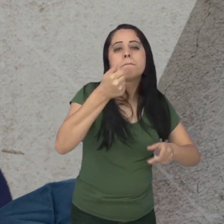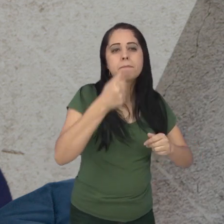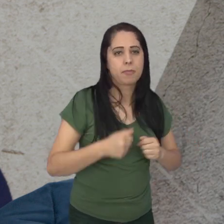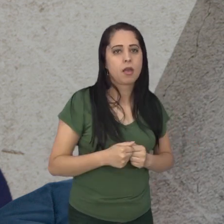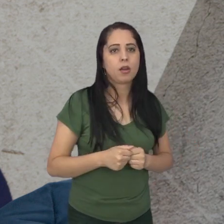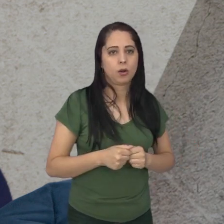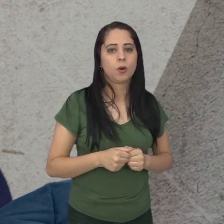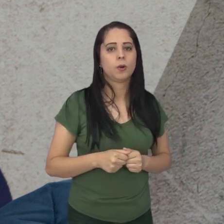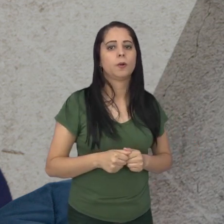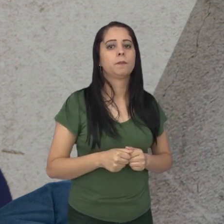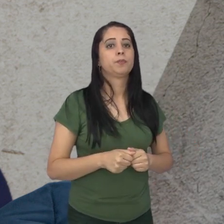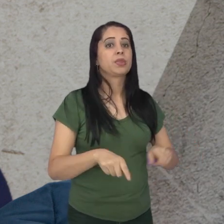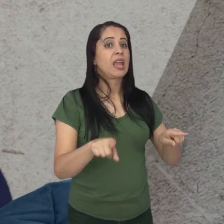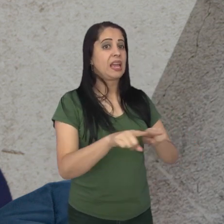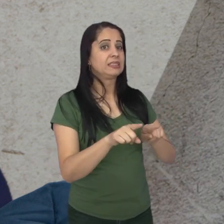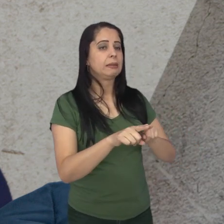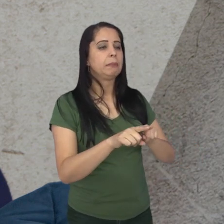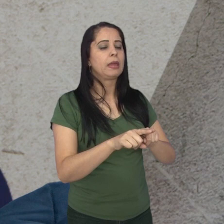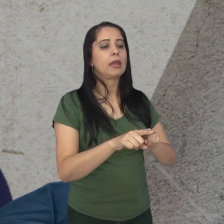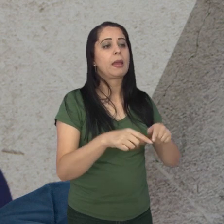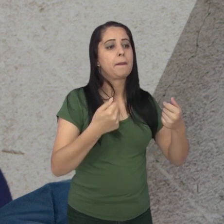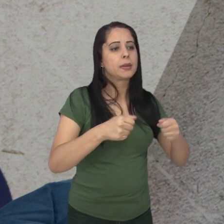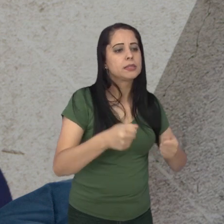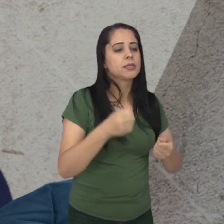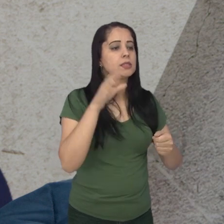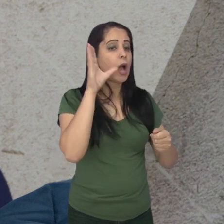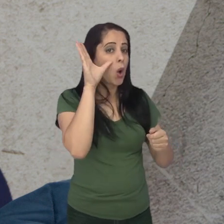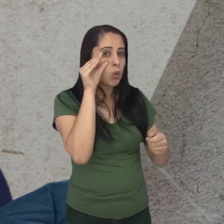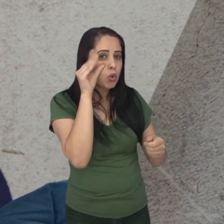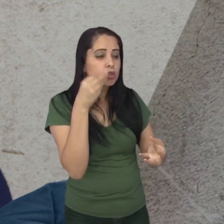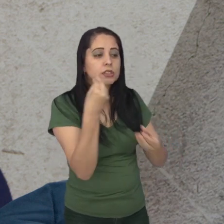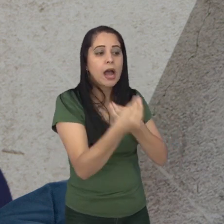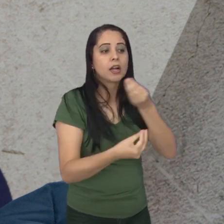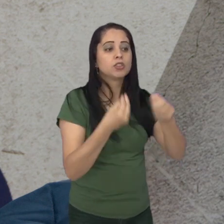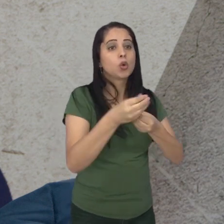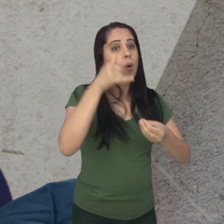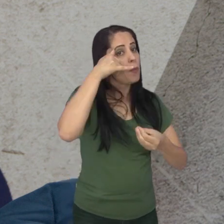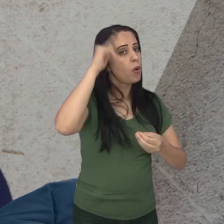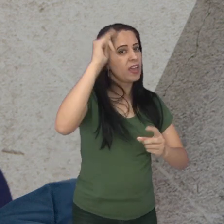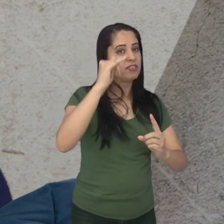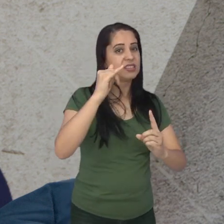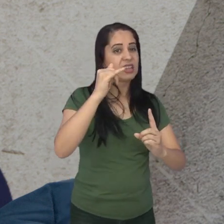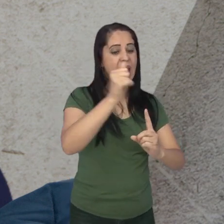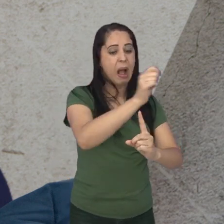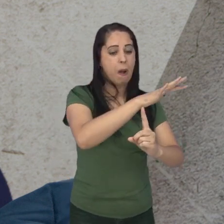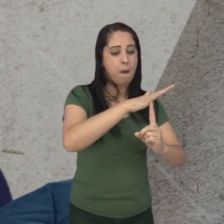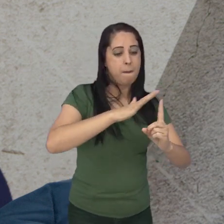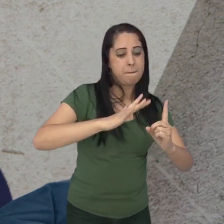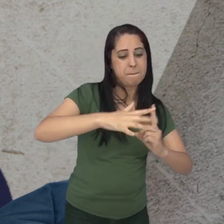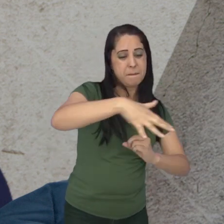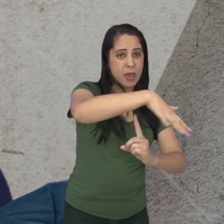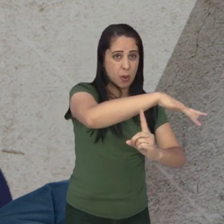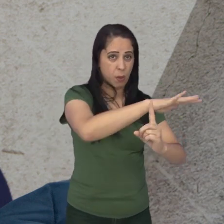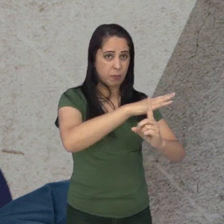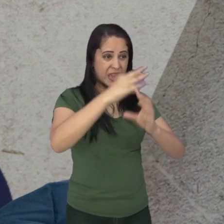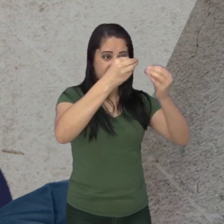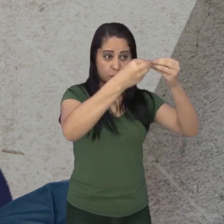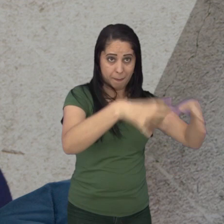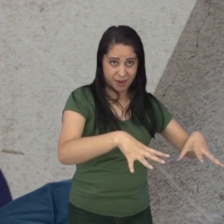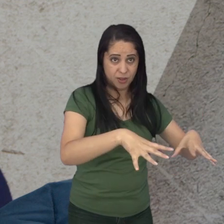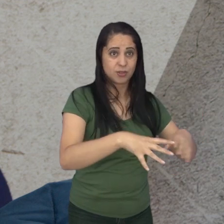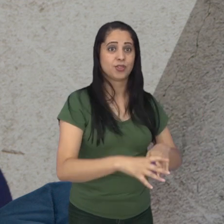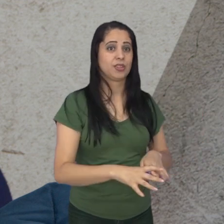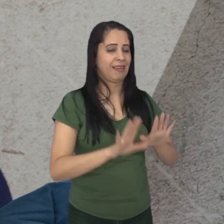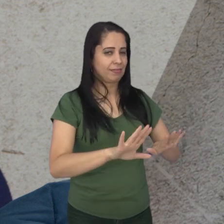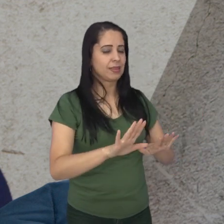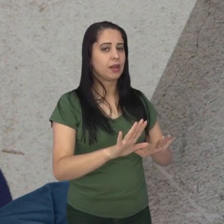tecnológica, de diminuição de impacto ambiental das atividades que a própria construção civil gera. Então,